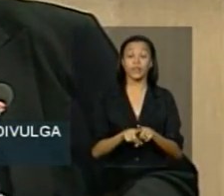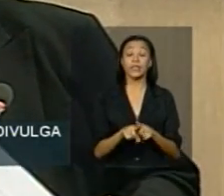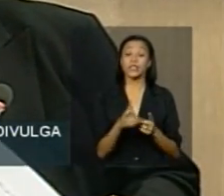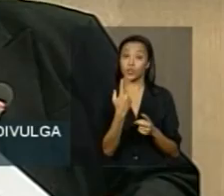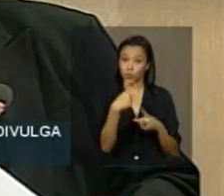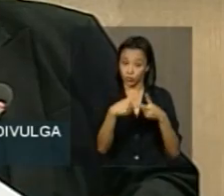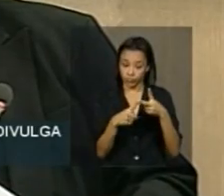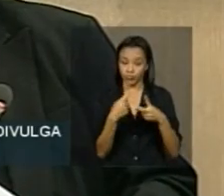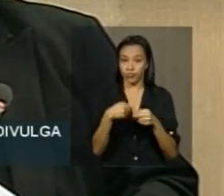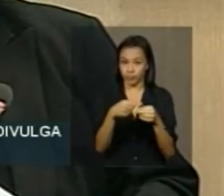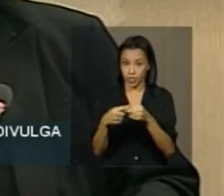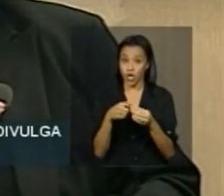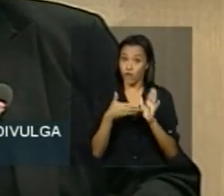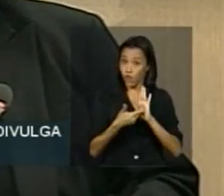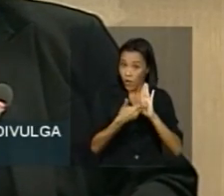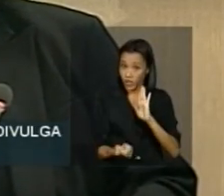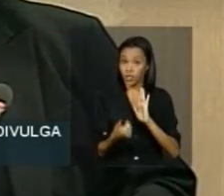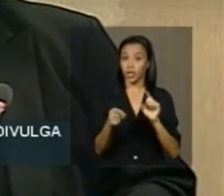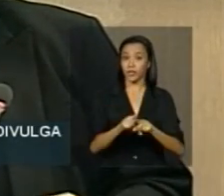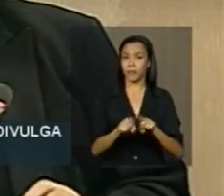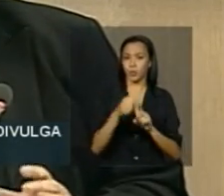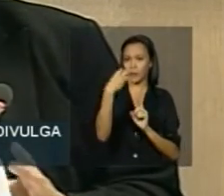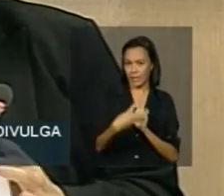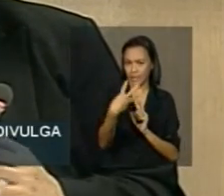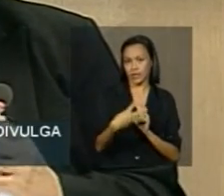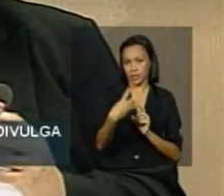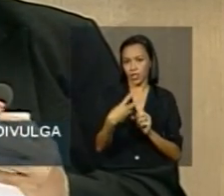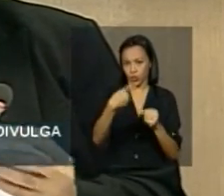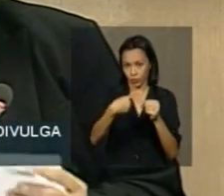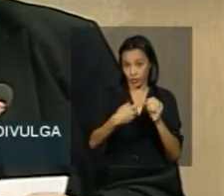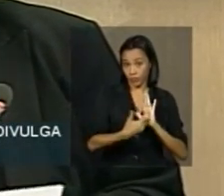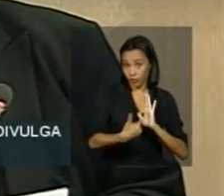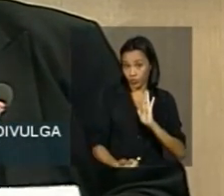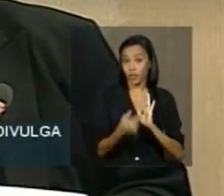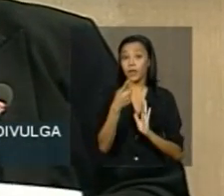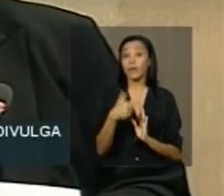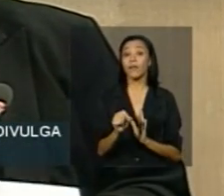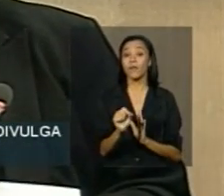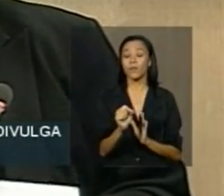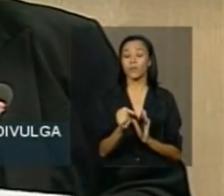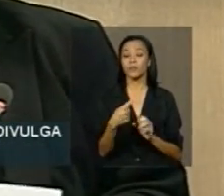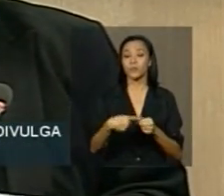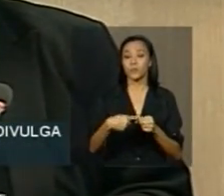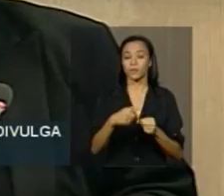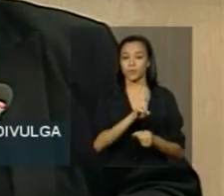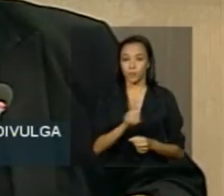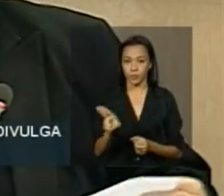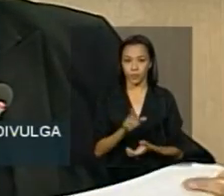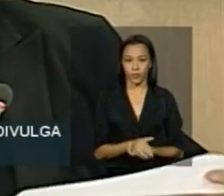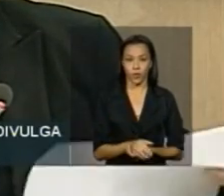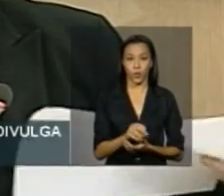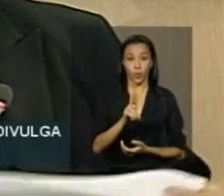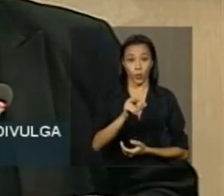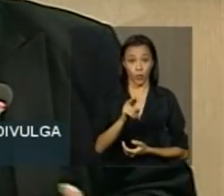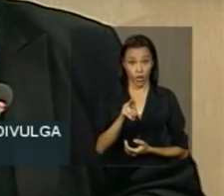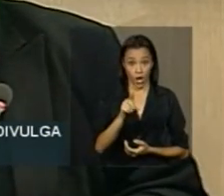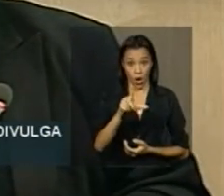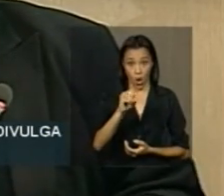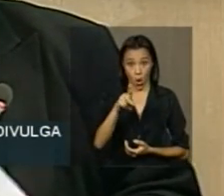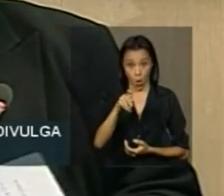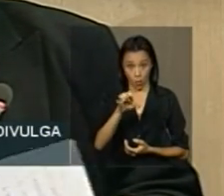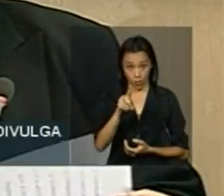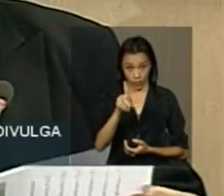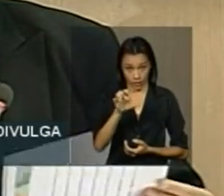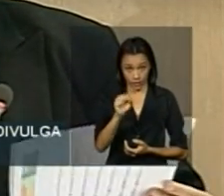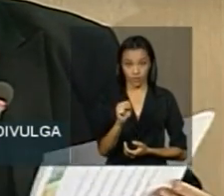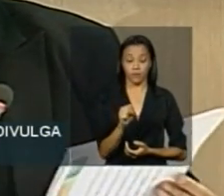vou anunciar agora que eu vou retirar o terceiro município da lista que é o município de Uli alpis eu tô procurando